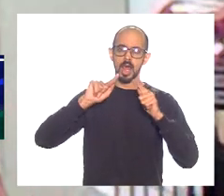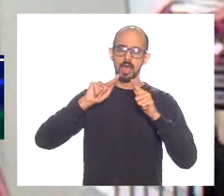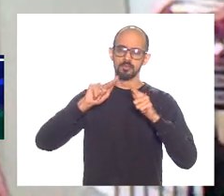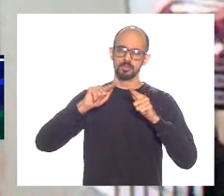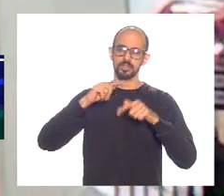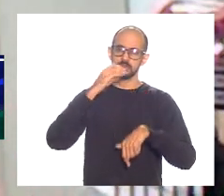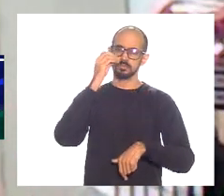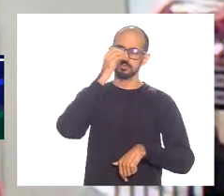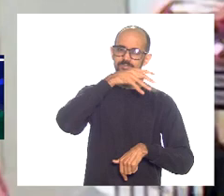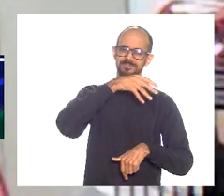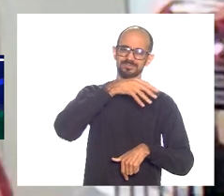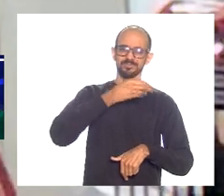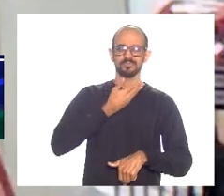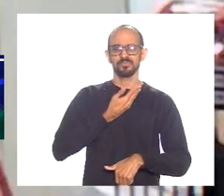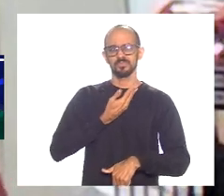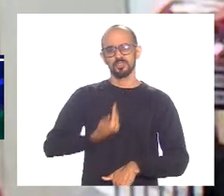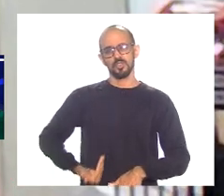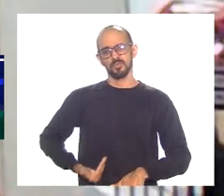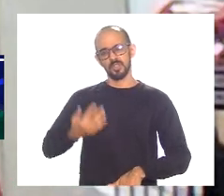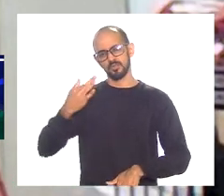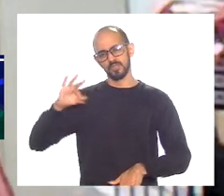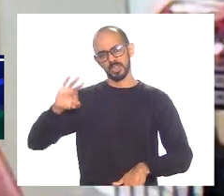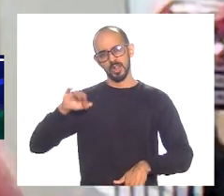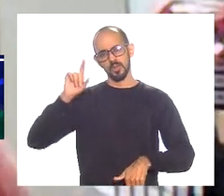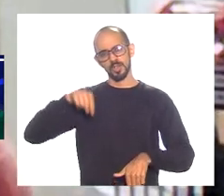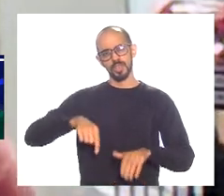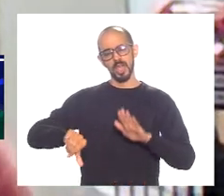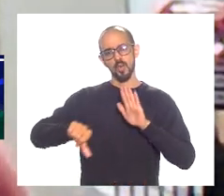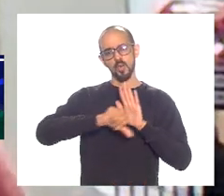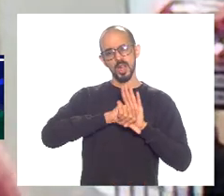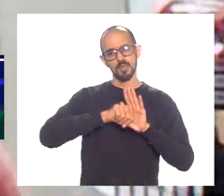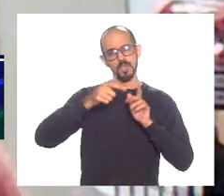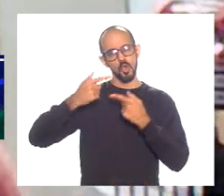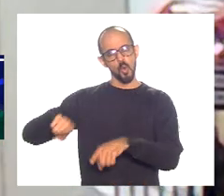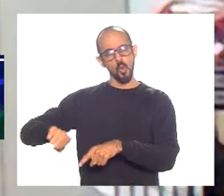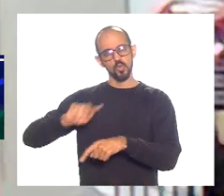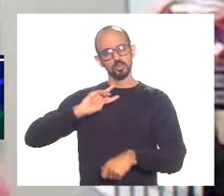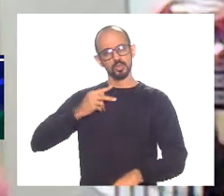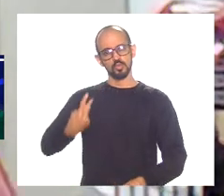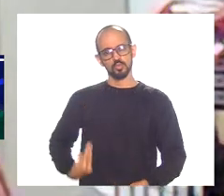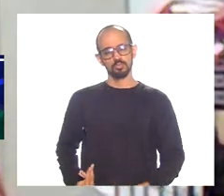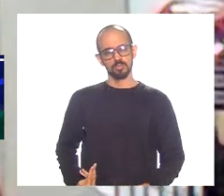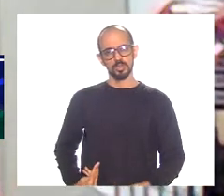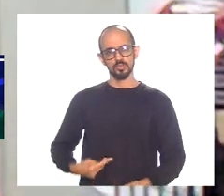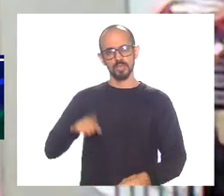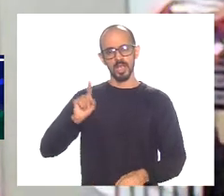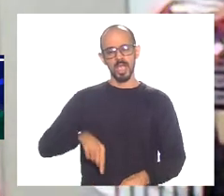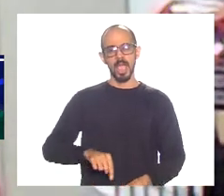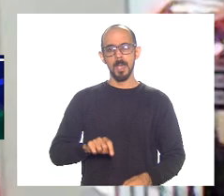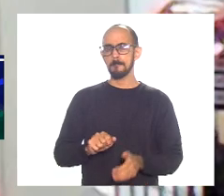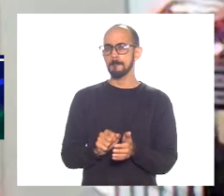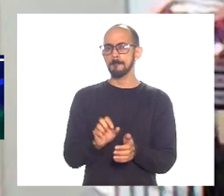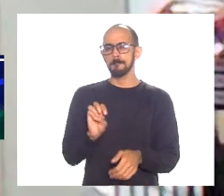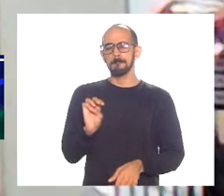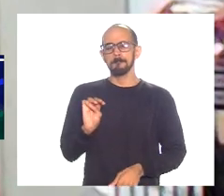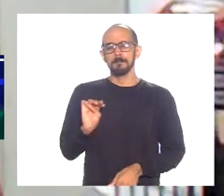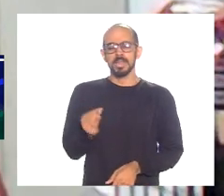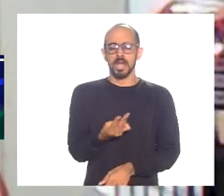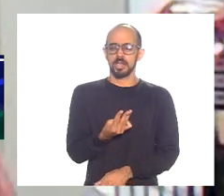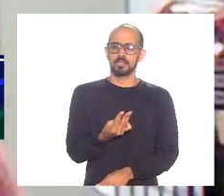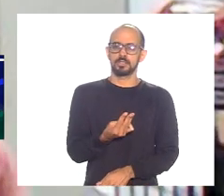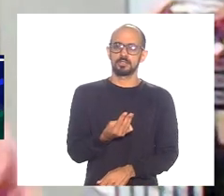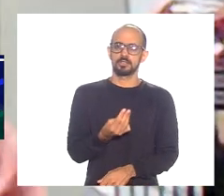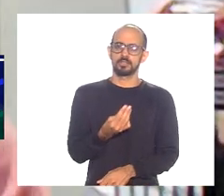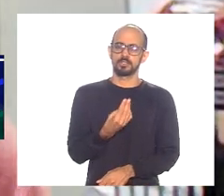federal, que se classifica como um crime contra a humanidade, porque são centenas de milhares de vidas que estão se perdendo e